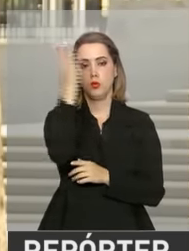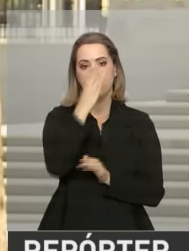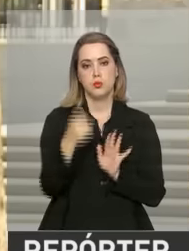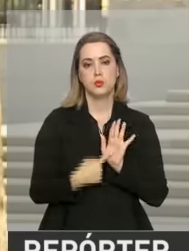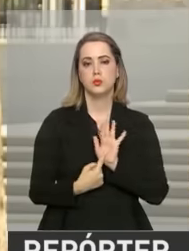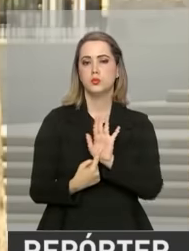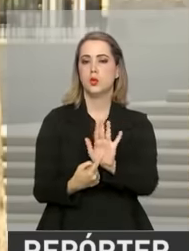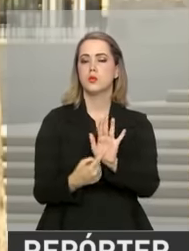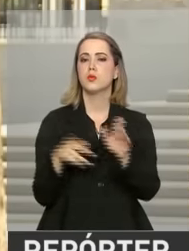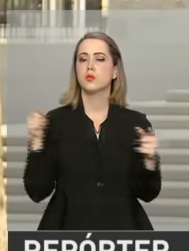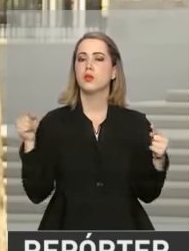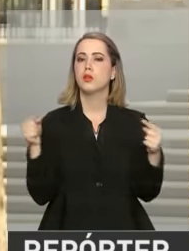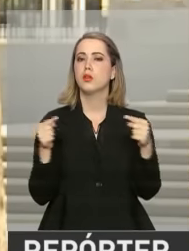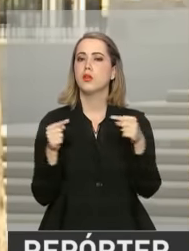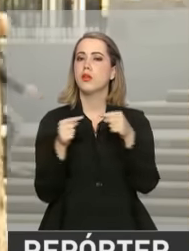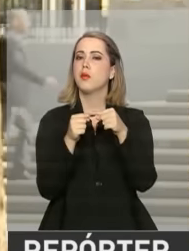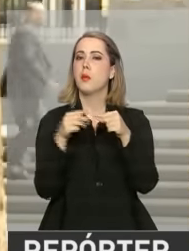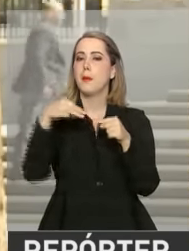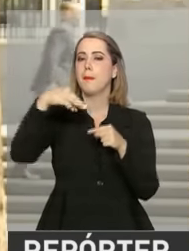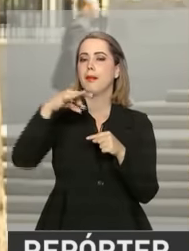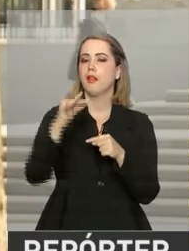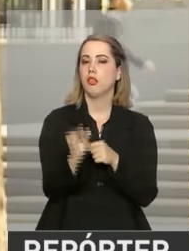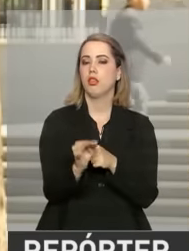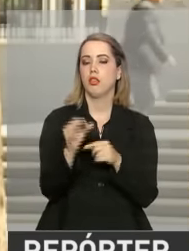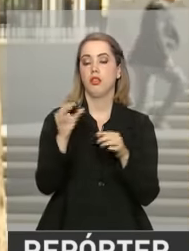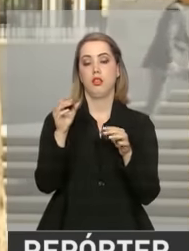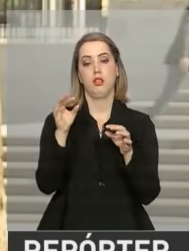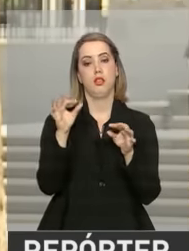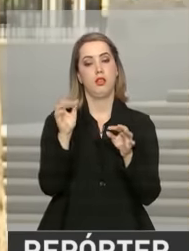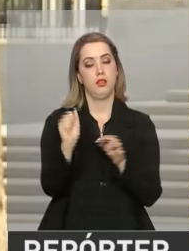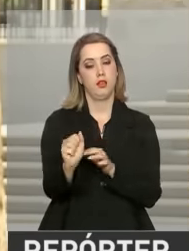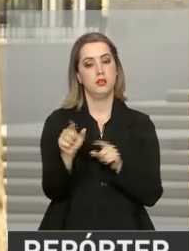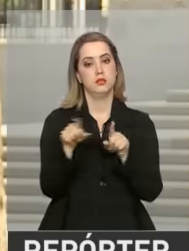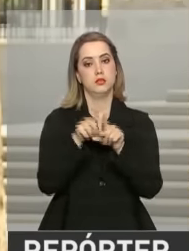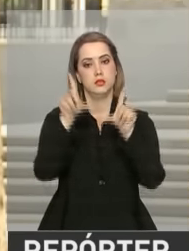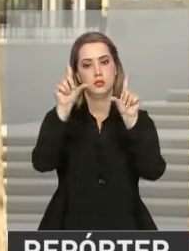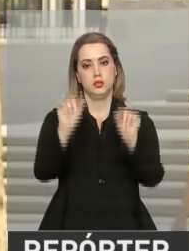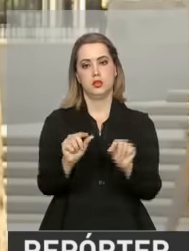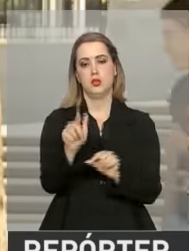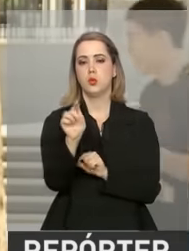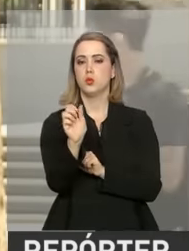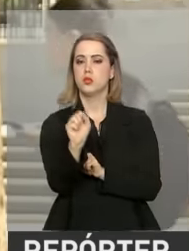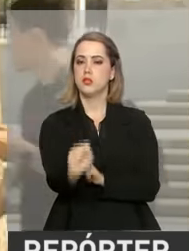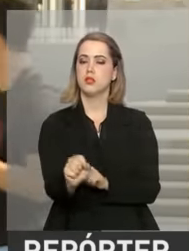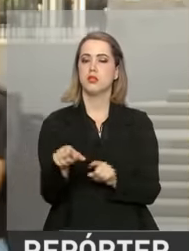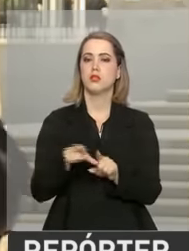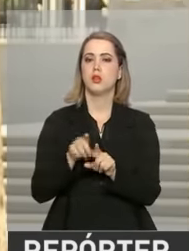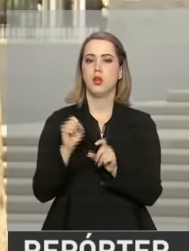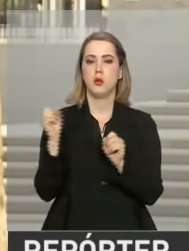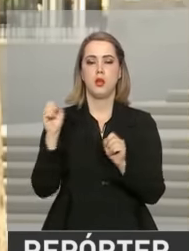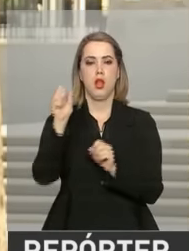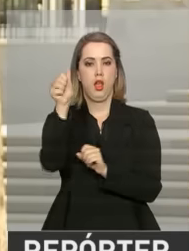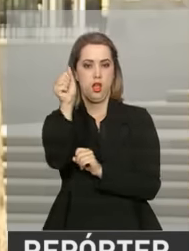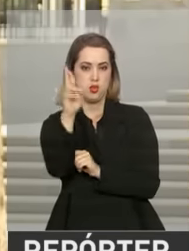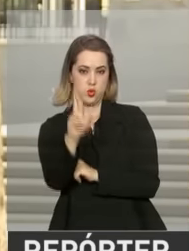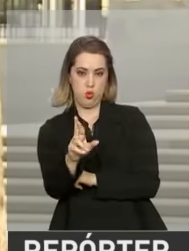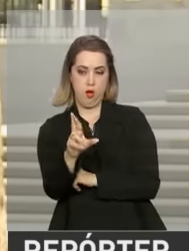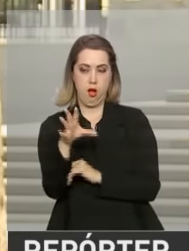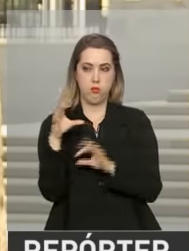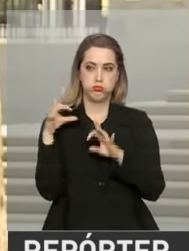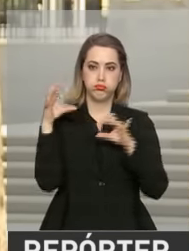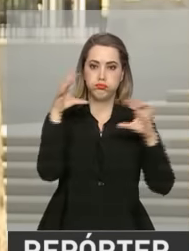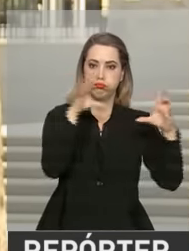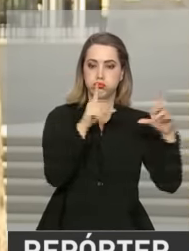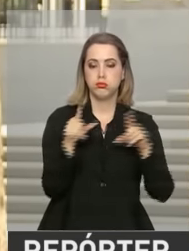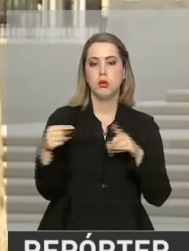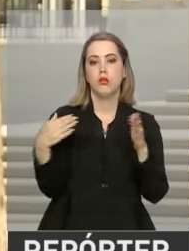por exemplo, reduzir em até 37% as emissões de gases poluentes na atmosfera até